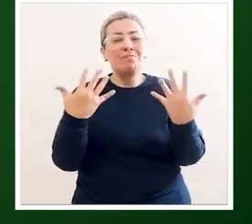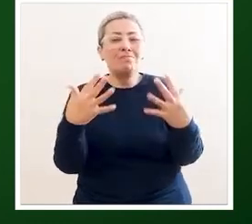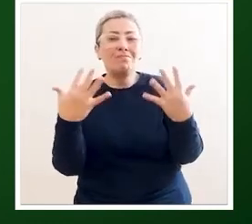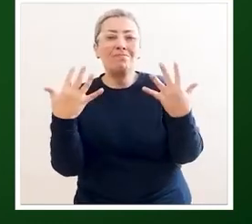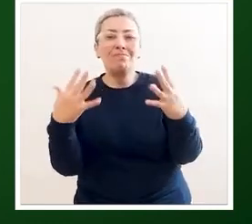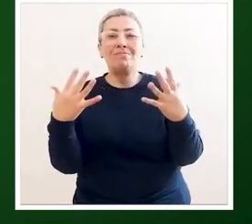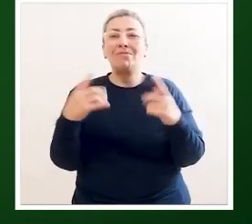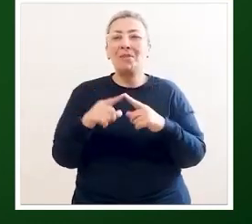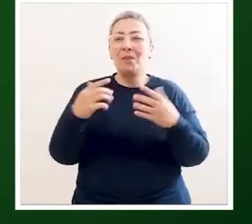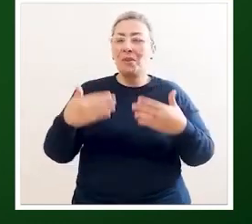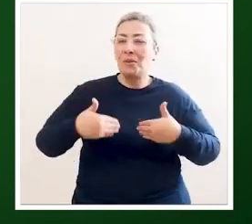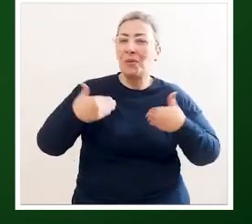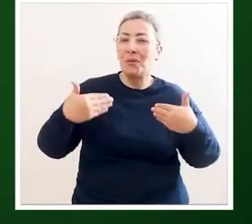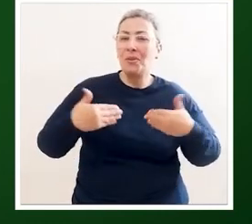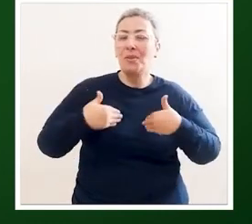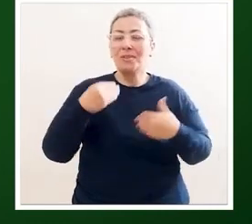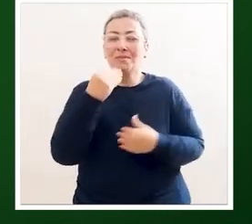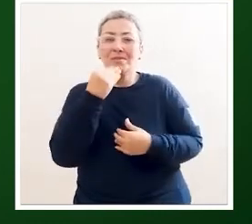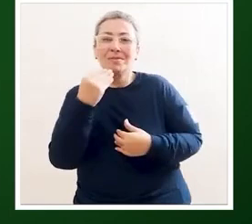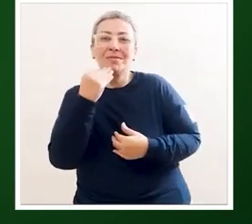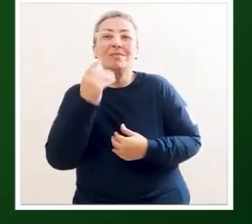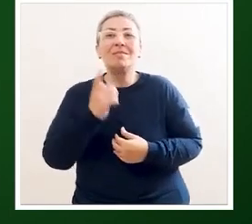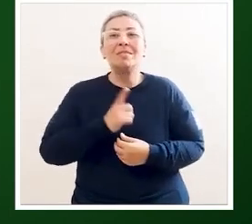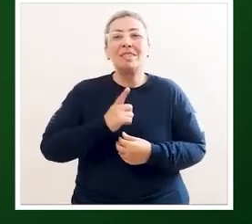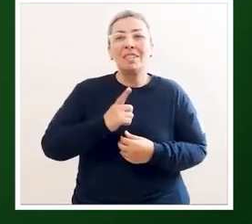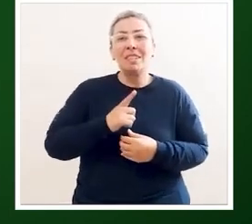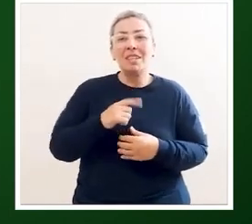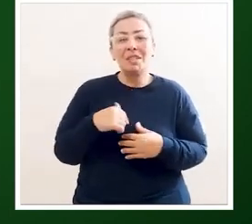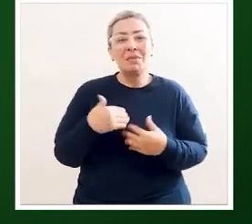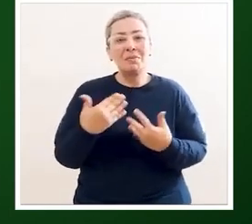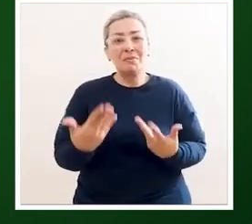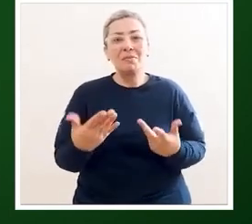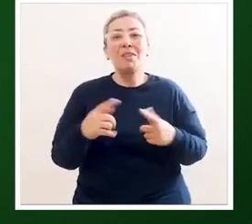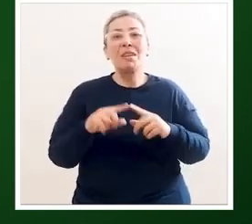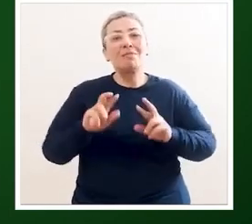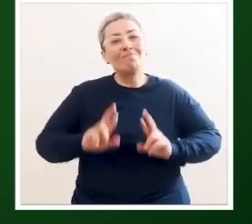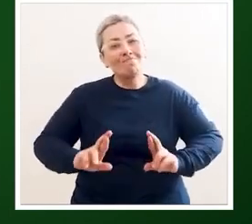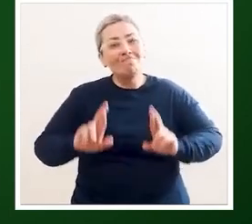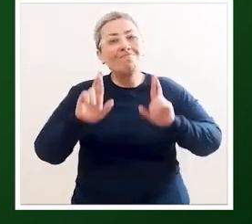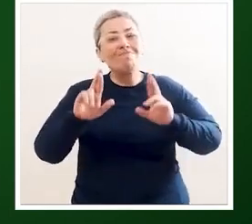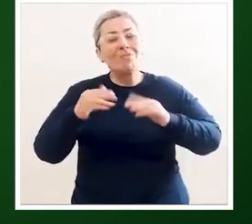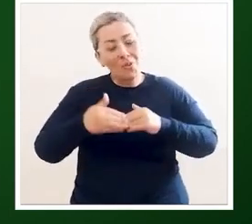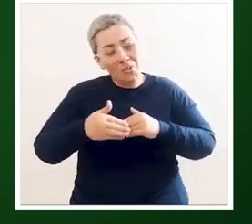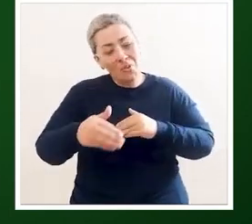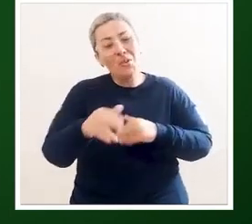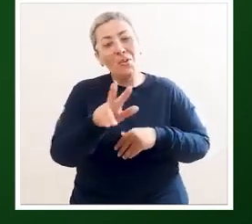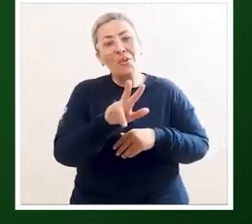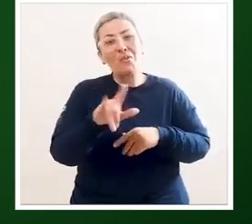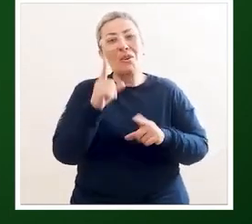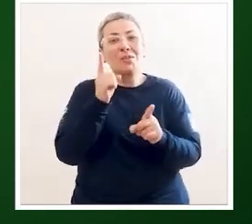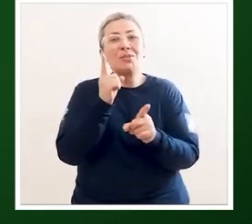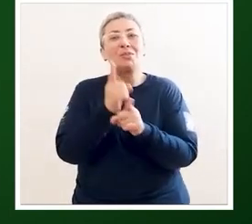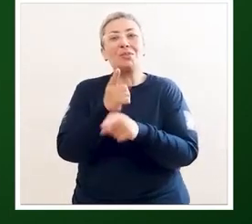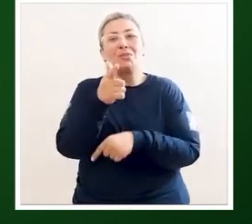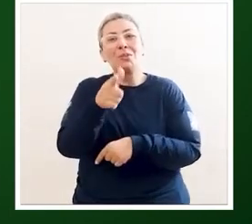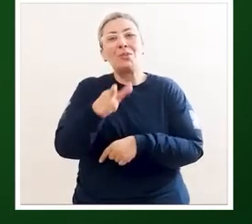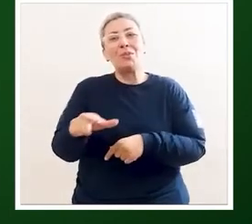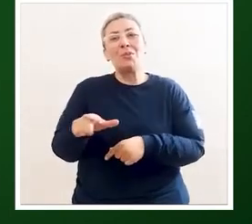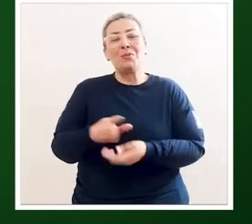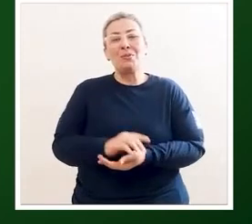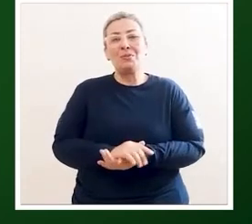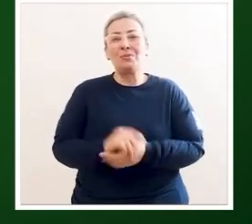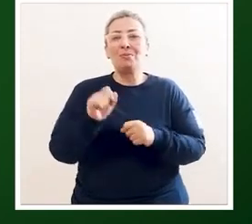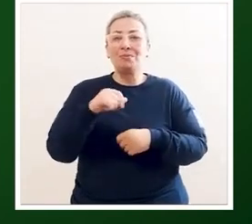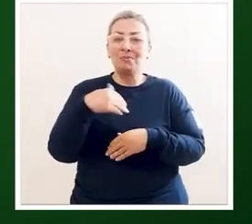uma grande alegria né ter essa oportunidade e Esperamos que em breve possamos nos encontrar